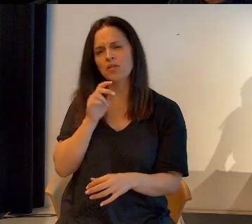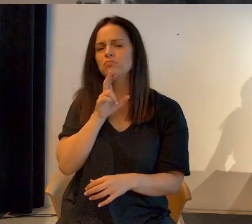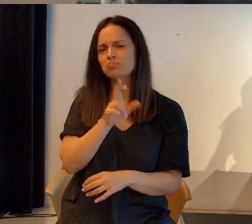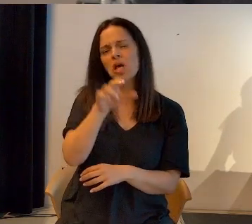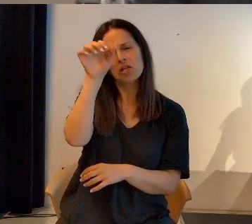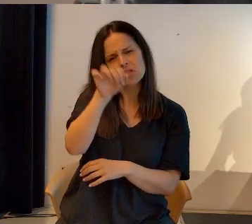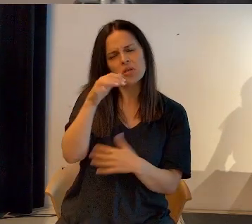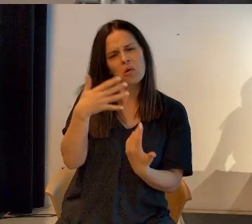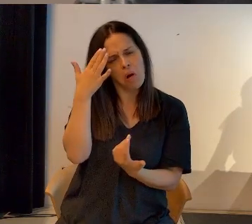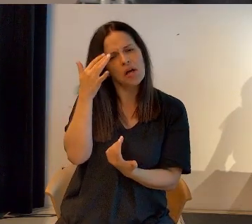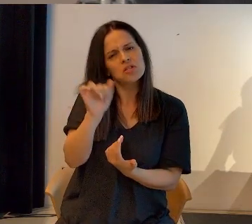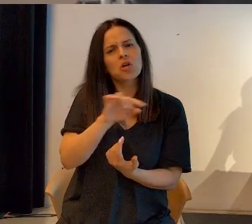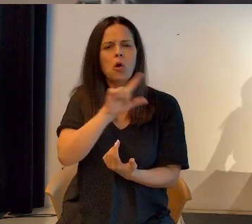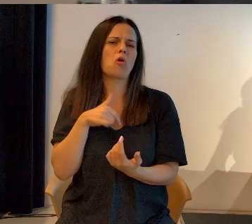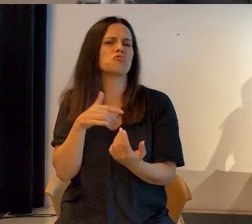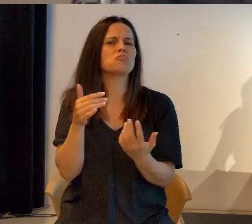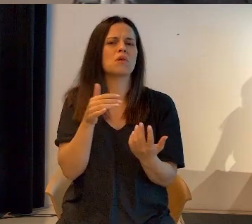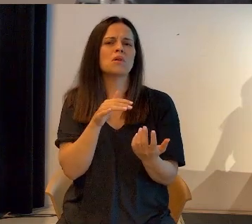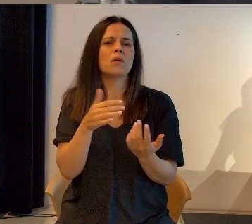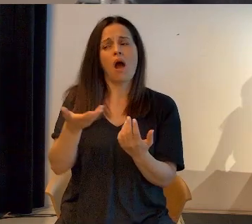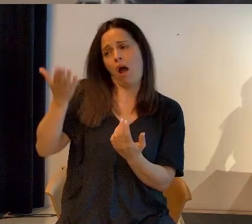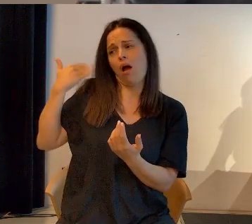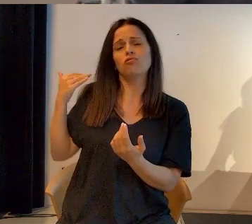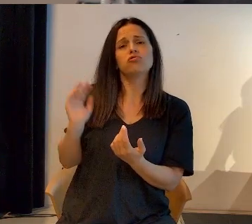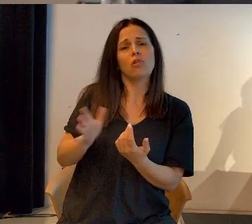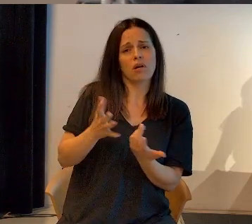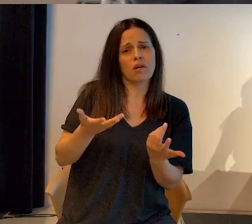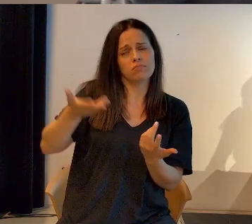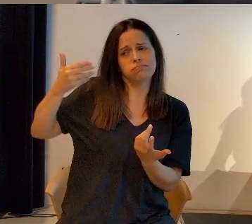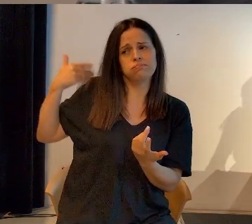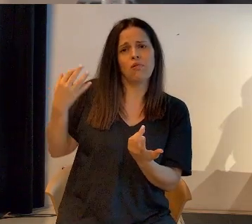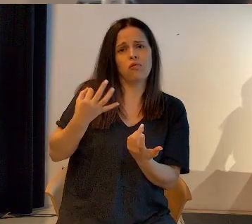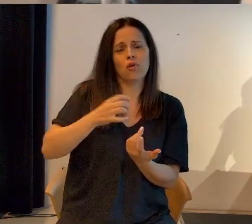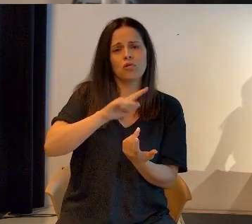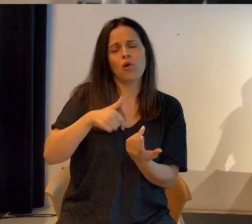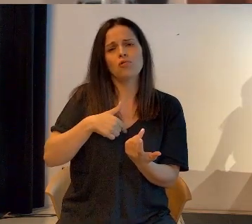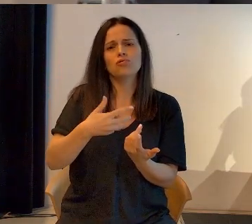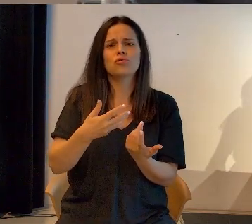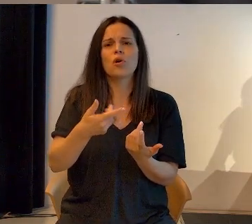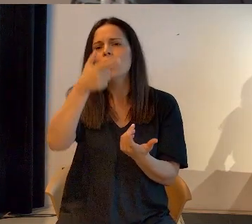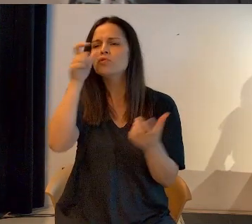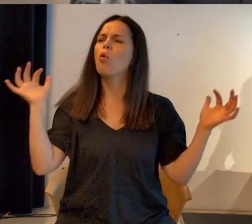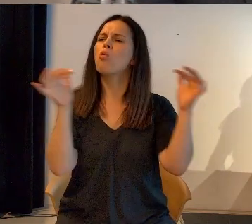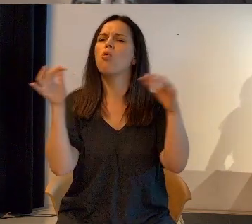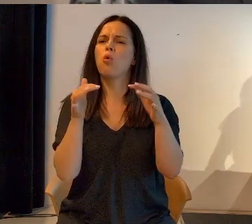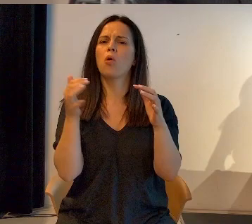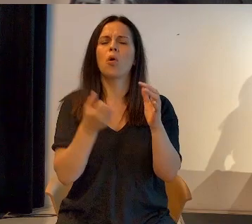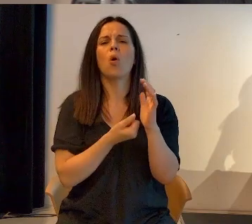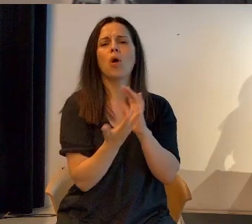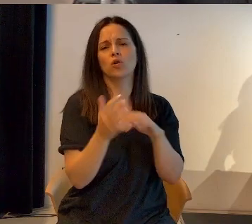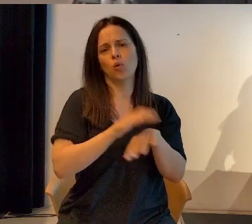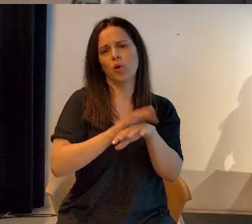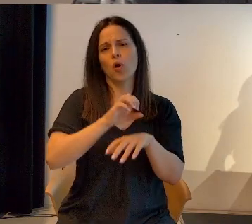fazemos, não é? Tendo em conta o histórico que já tivemos, uma altura que conseguimos contabilizar, através de uma parceria que fizemos com a MEL,